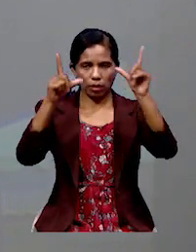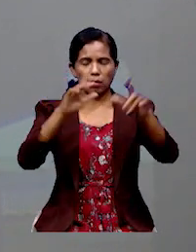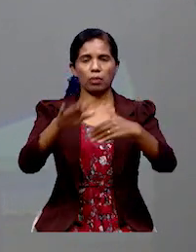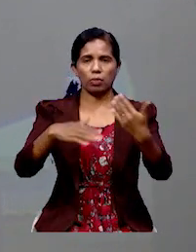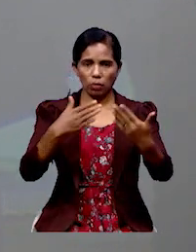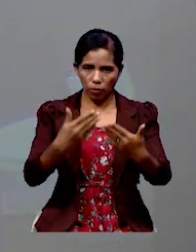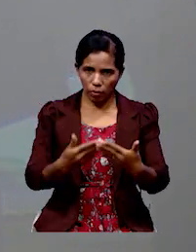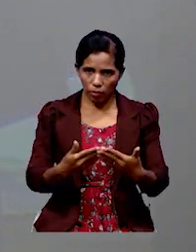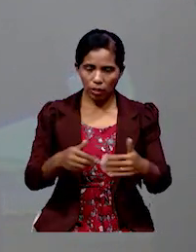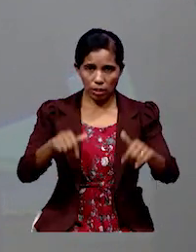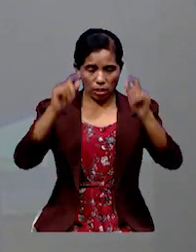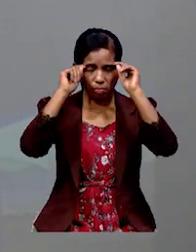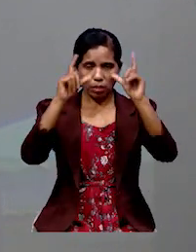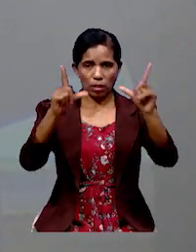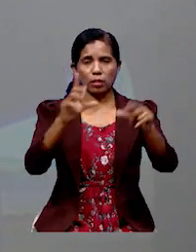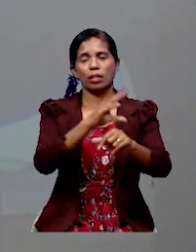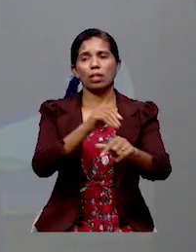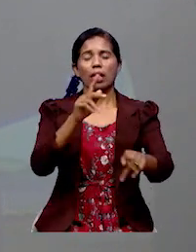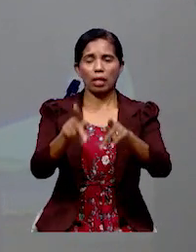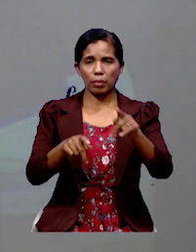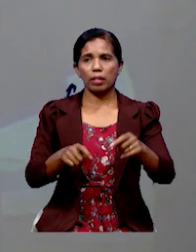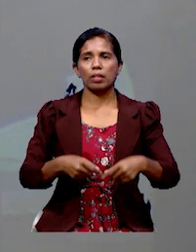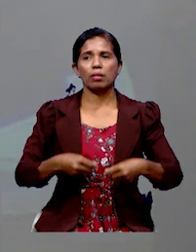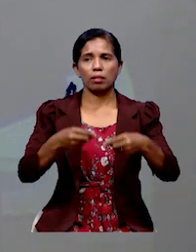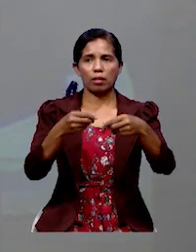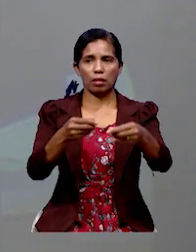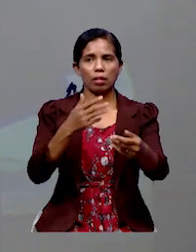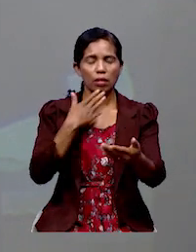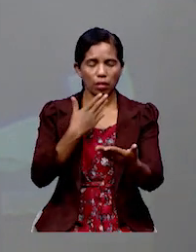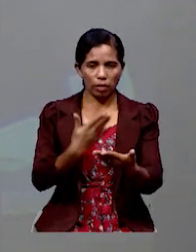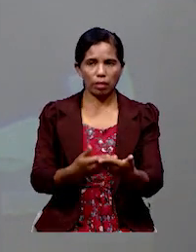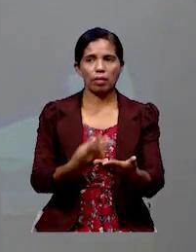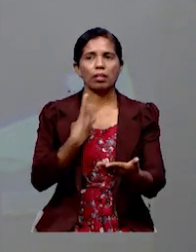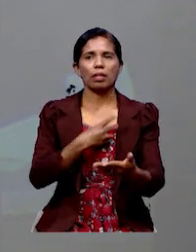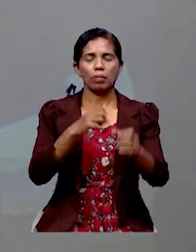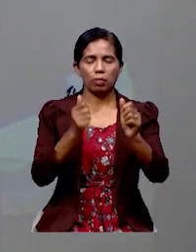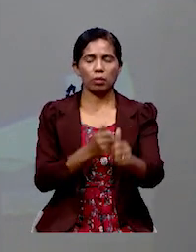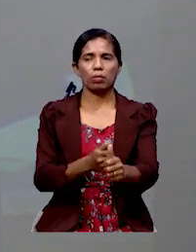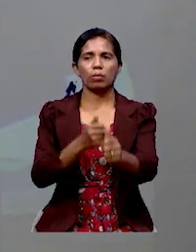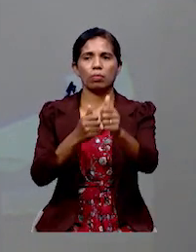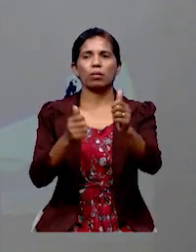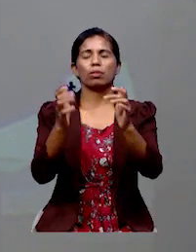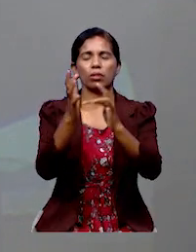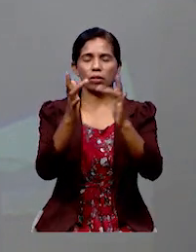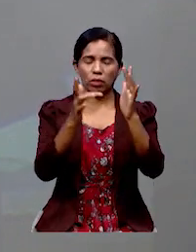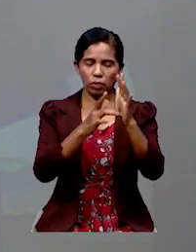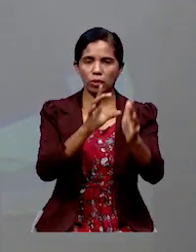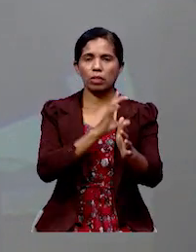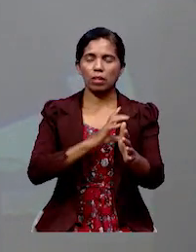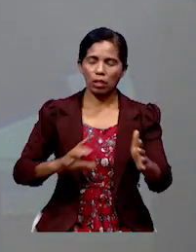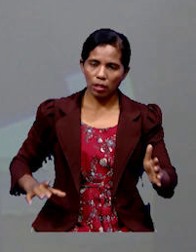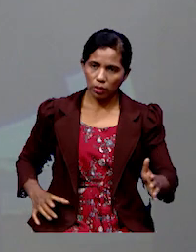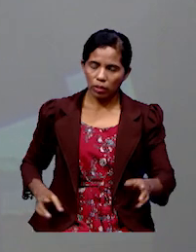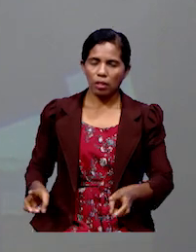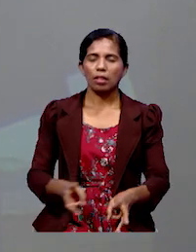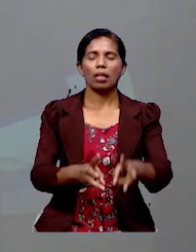Leste, e Timor Wansira mo sai bibi bene dia, atune e tutu banate tuiri, Jesus Cristo ni dalan, dalan